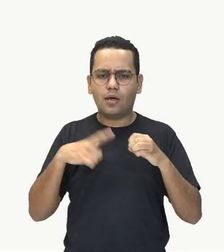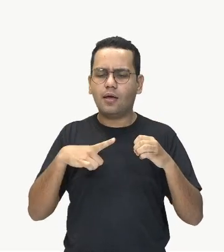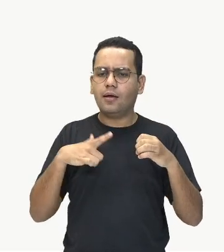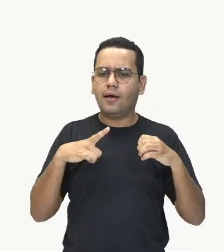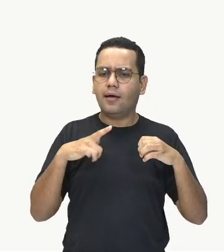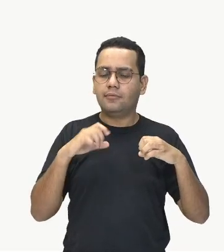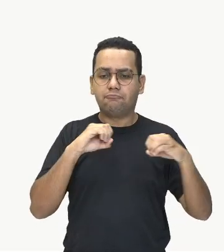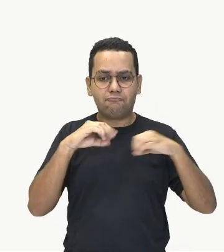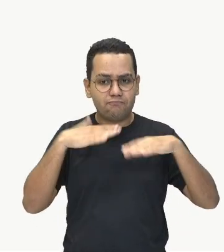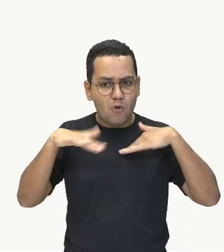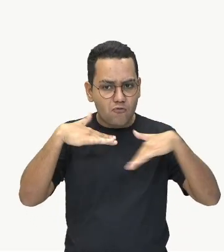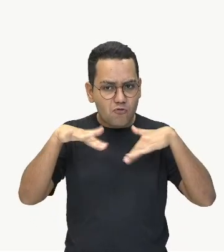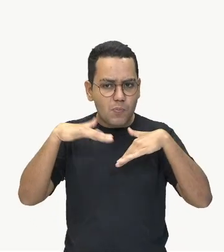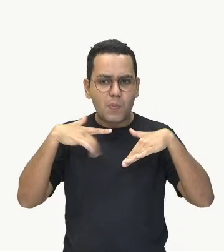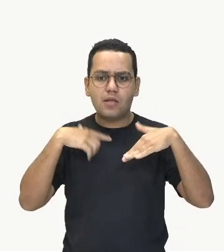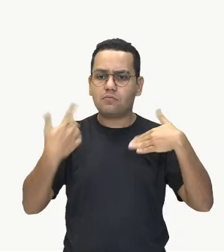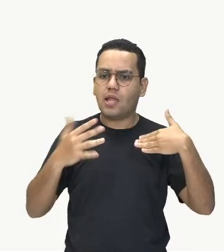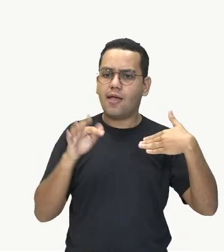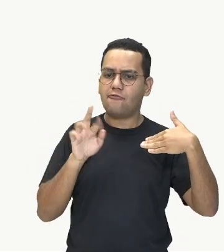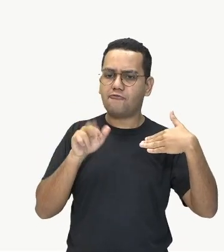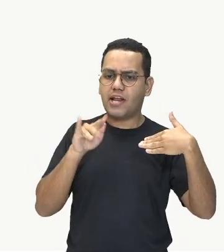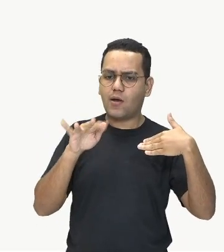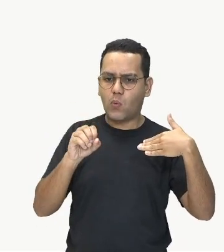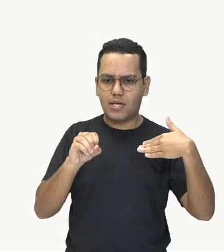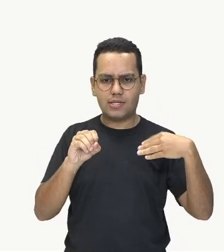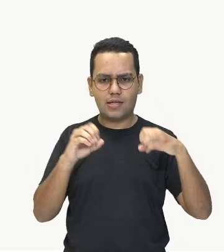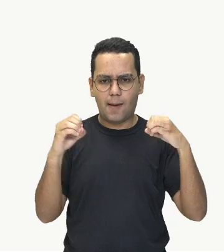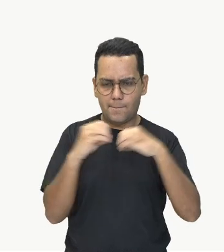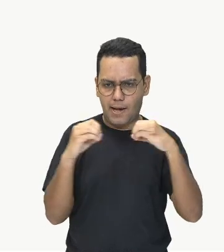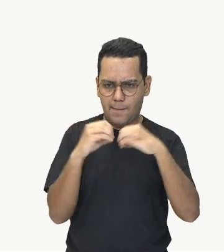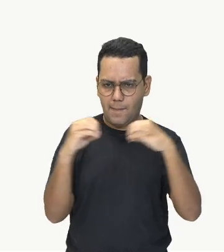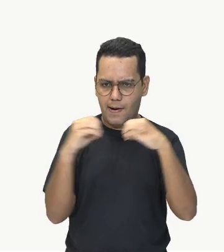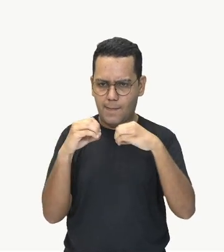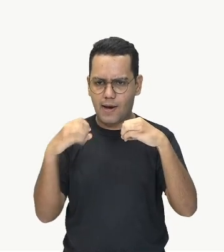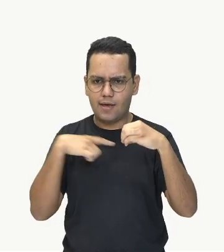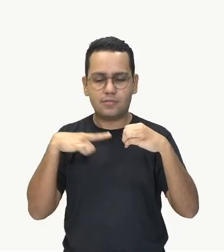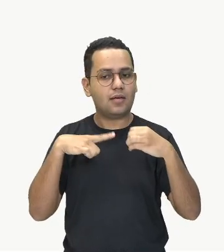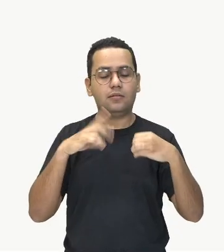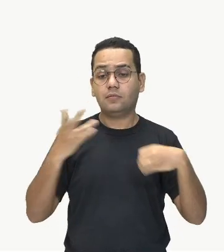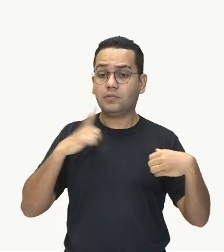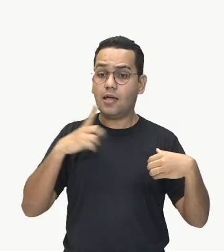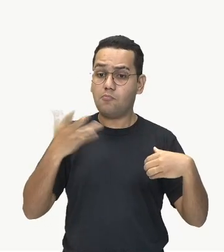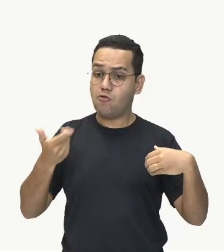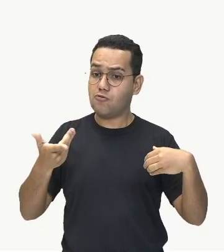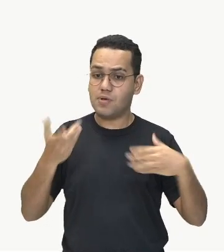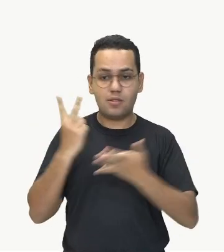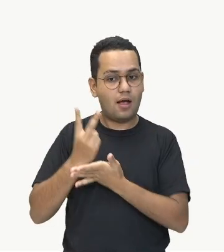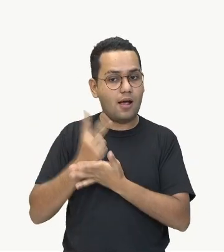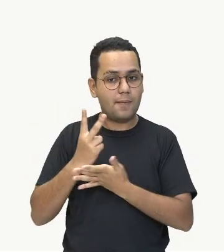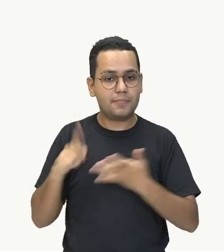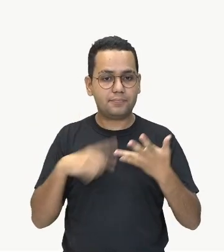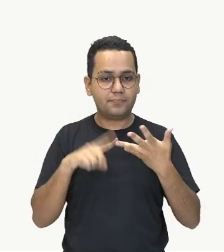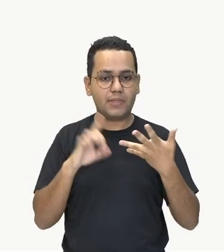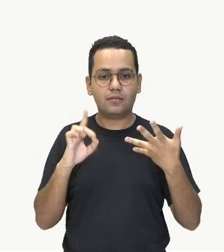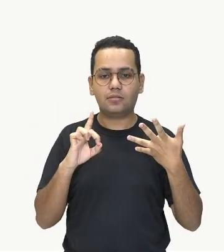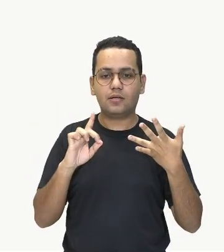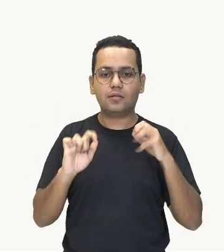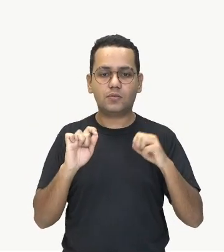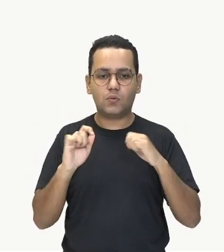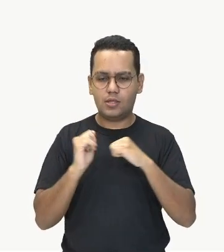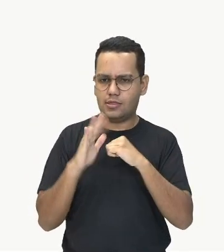aumenta sim porque elas estão se movendo mais rápido o número de colisões por segundo entre as moléculas